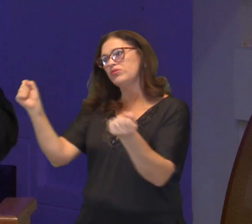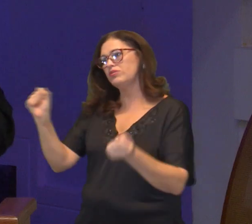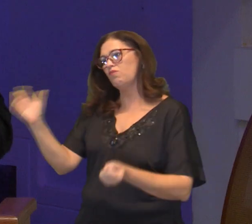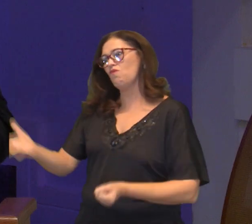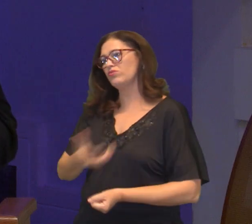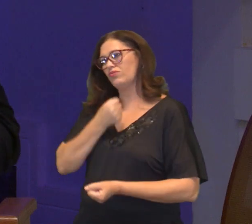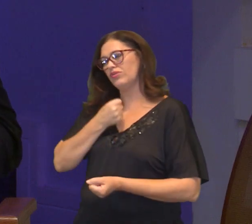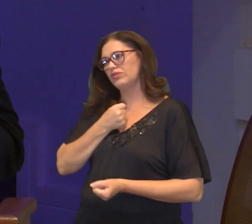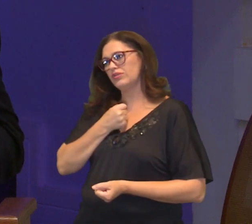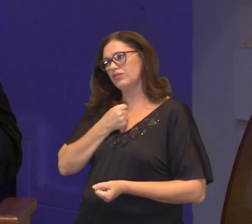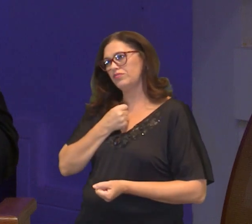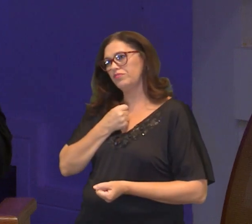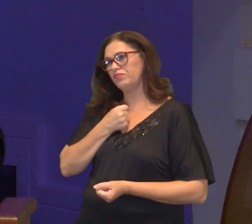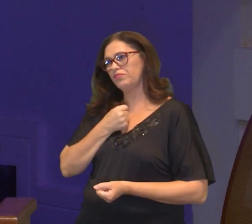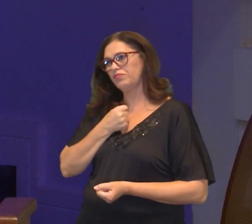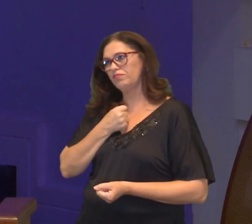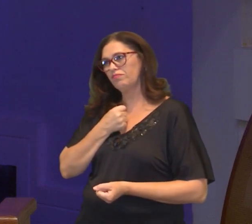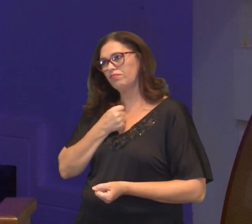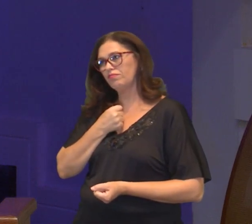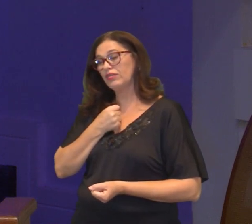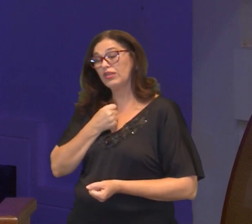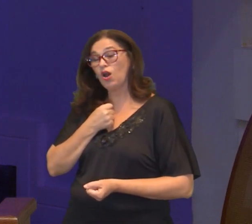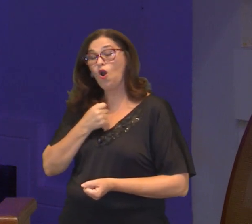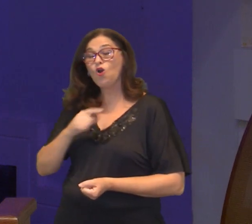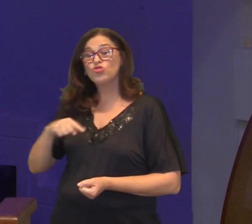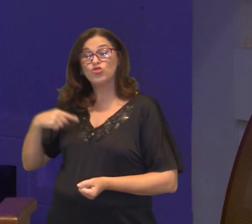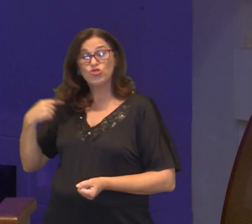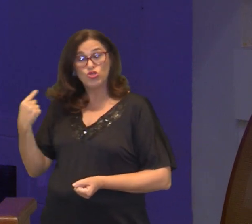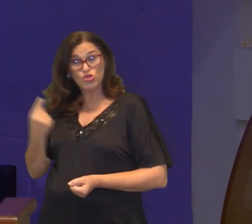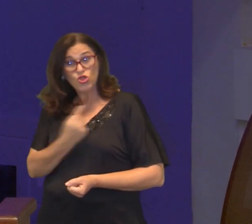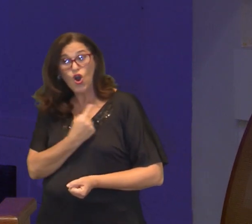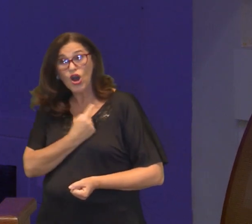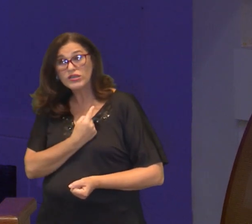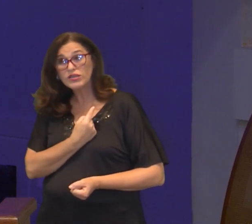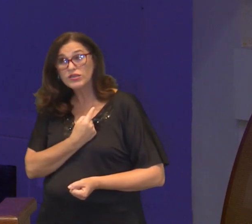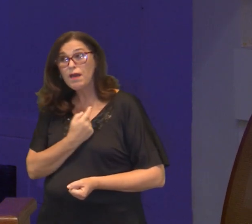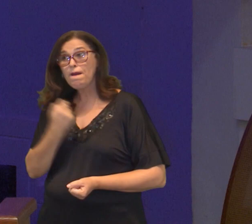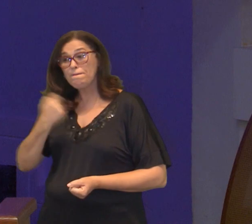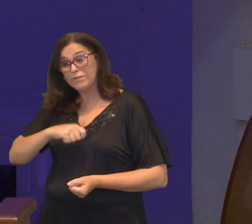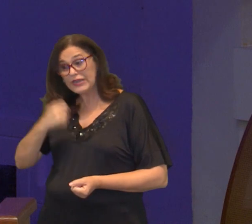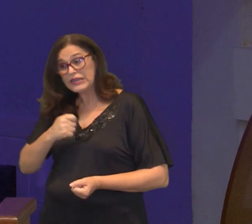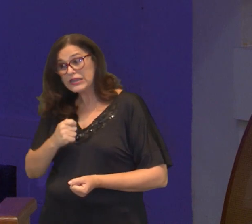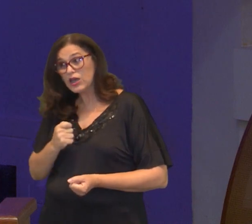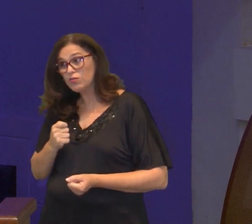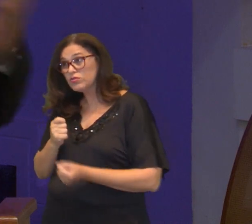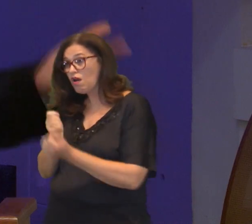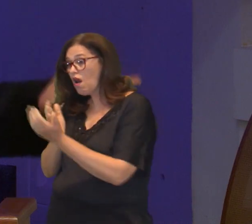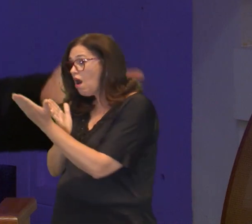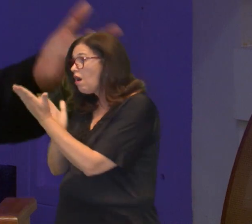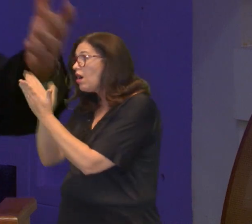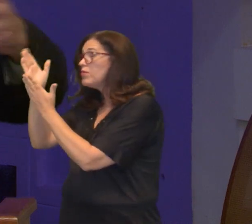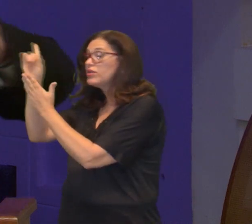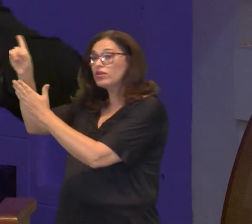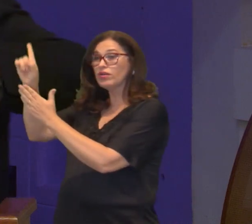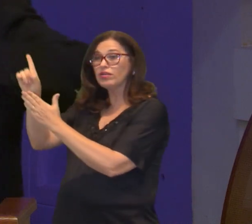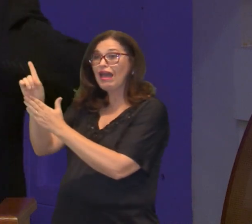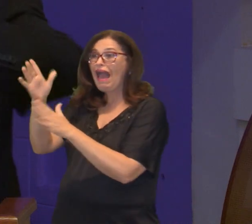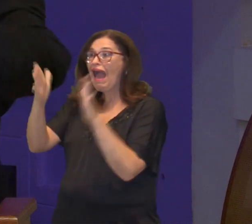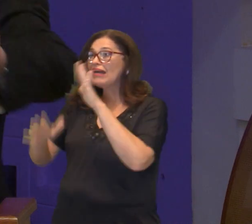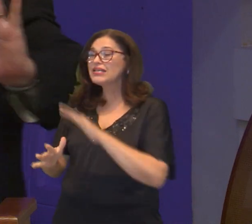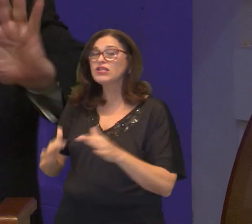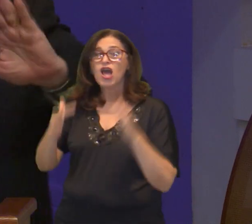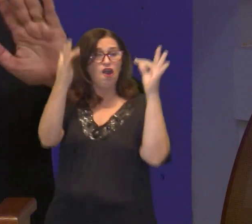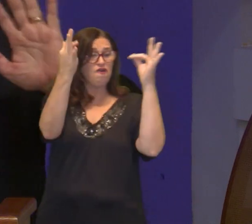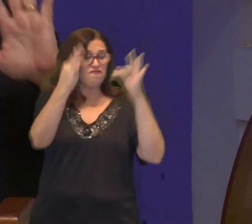Ele crê na sua própria vontade, no seu próprio caminho para ser feliz. Ele diz: eu vou ser feliz aqui, eu